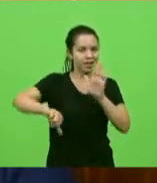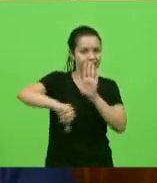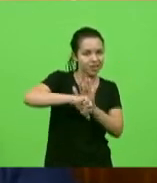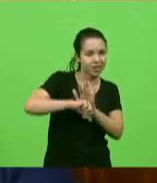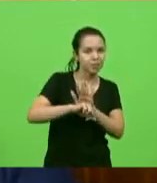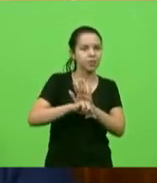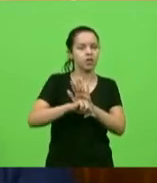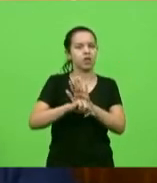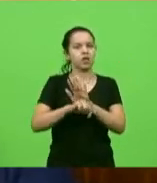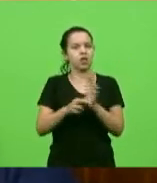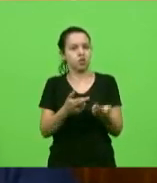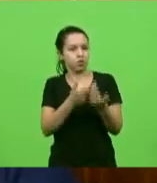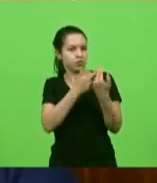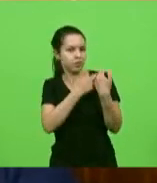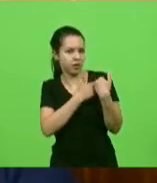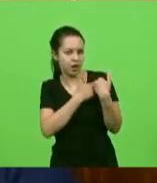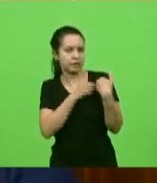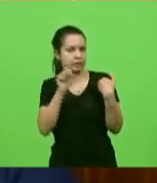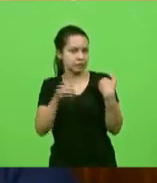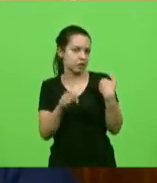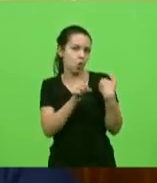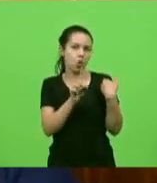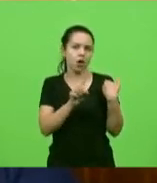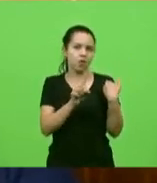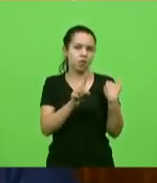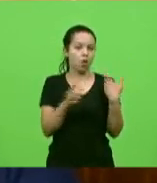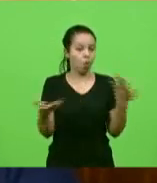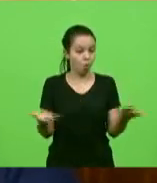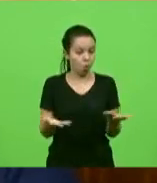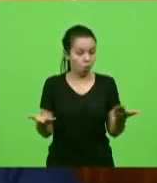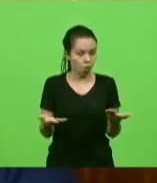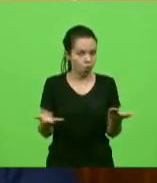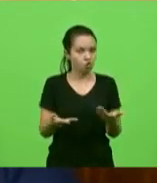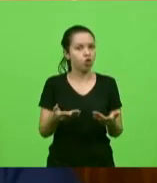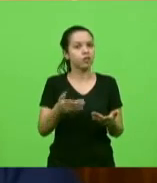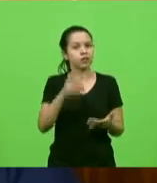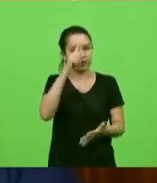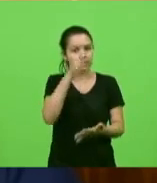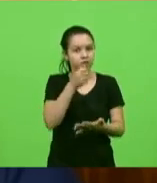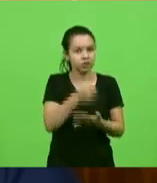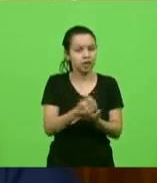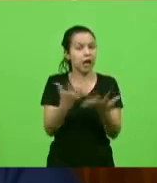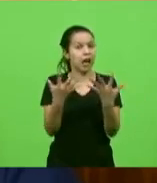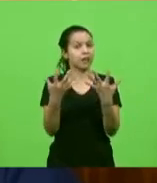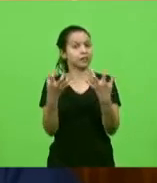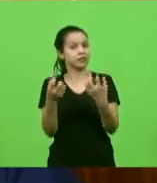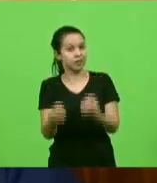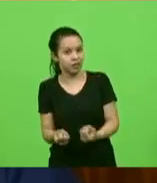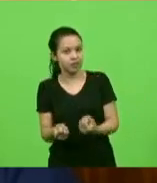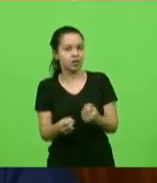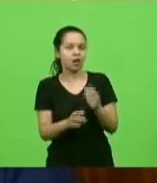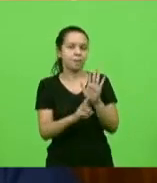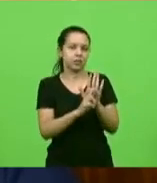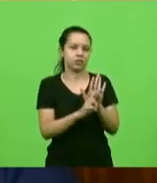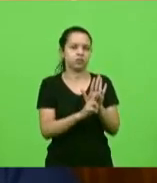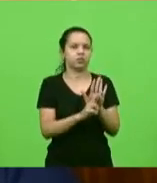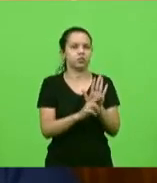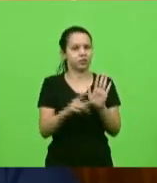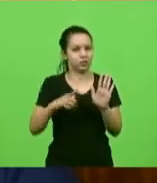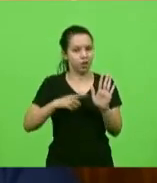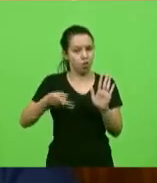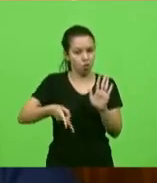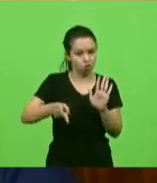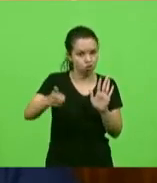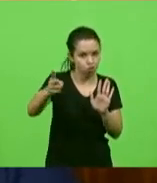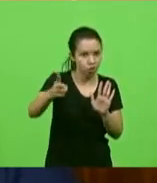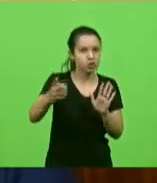de responsabilidade. O que estamos decidindo hoje é a admissibilidade da representação com a devida